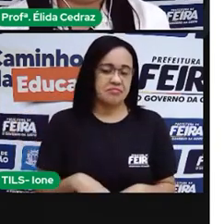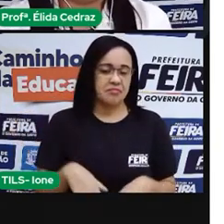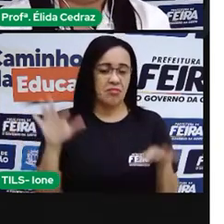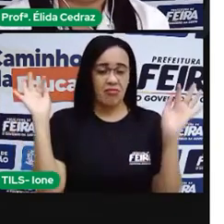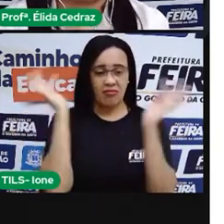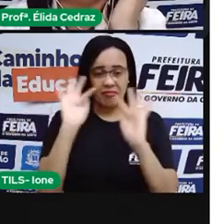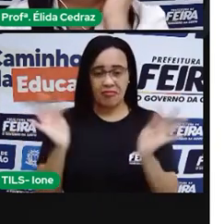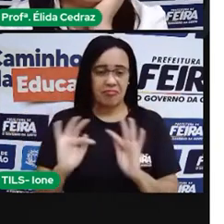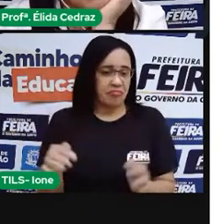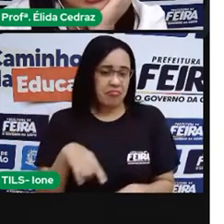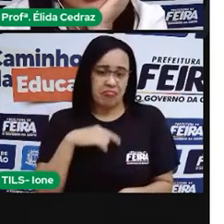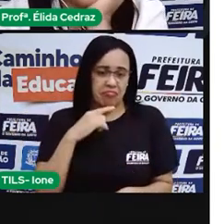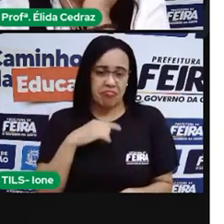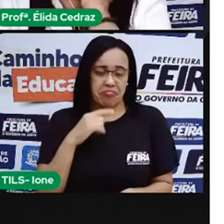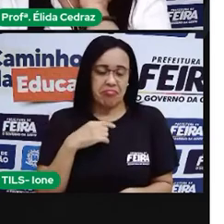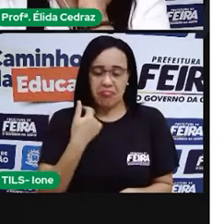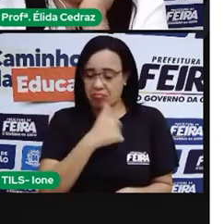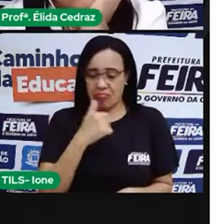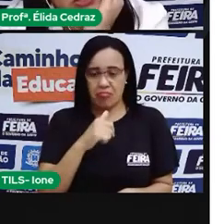igual a da gatinha e faz.